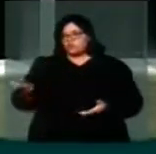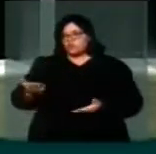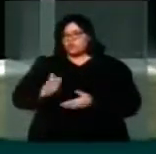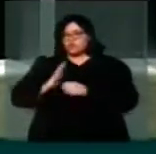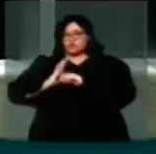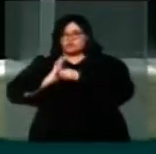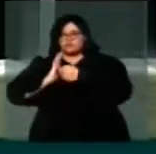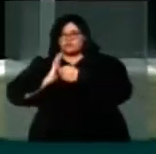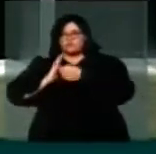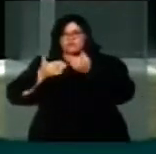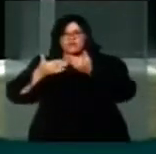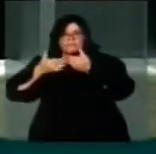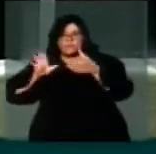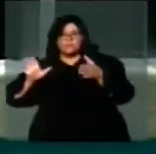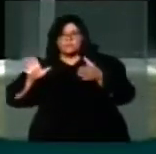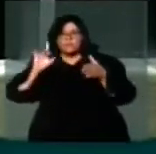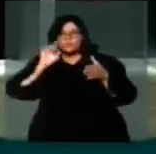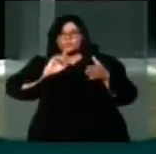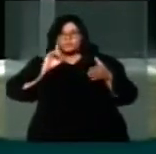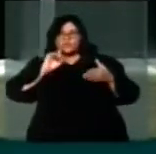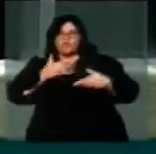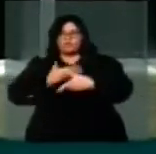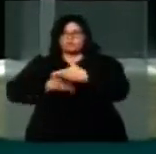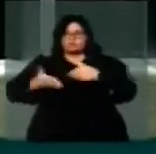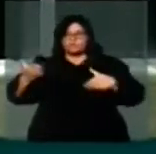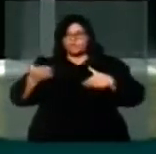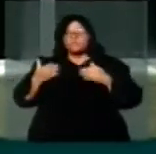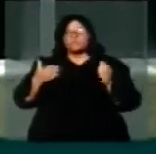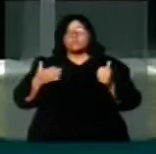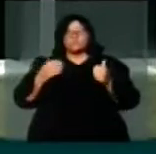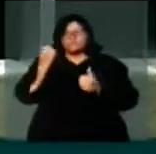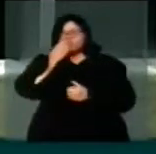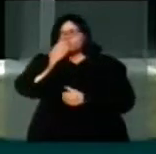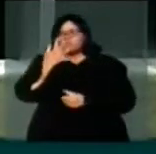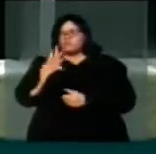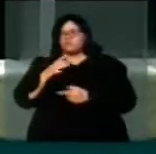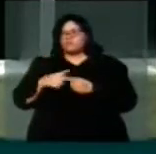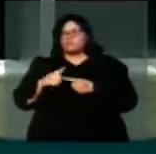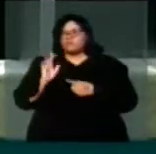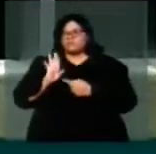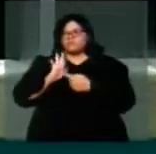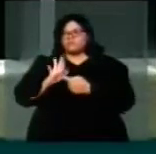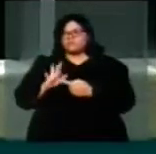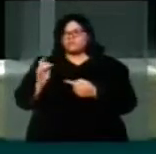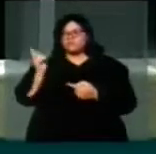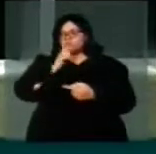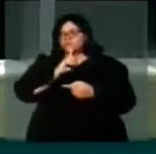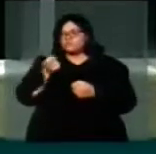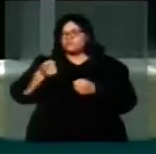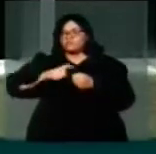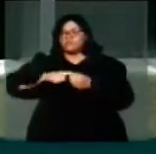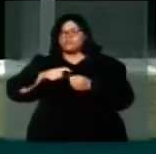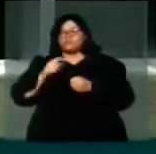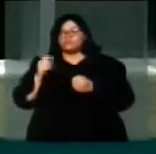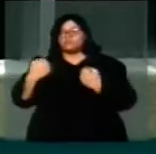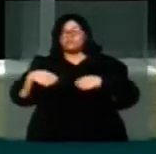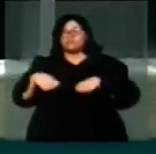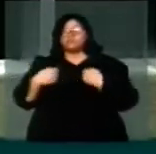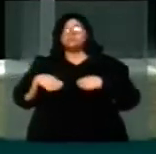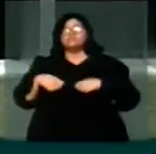desse cerco a Cuba, mostra que era preciso